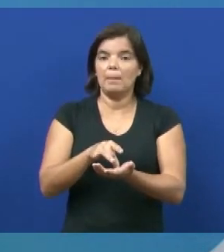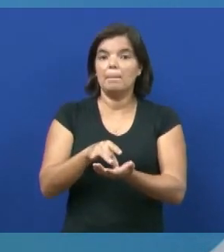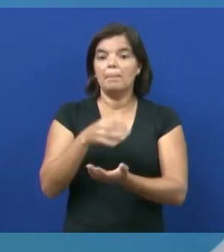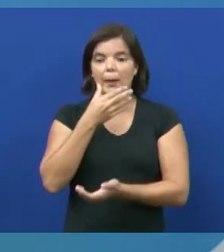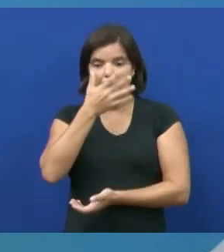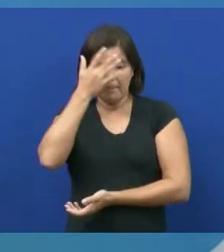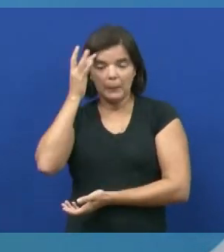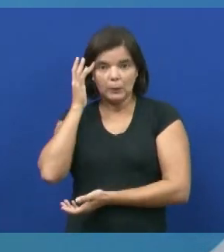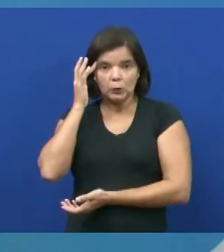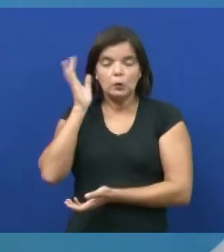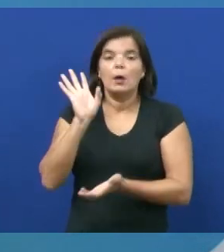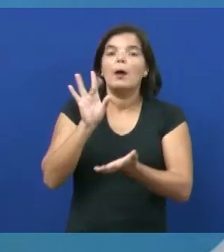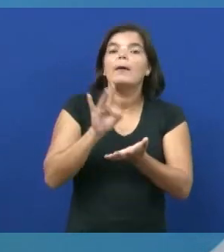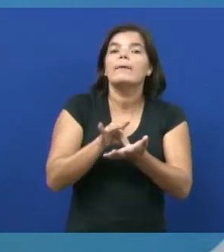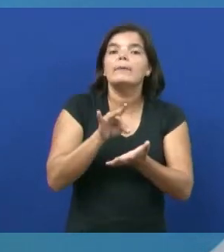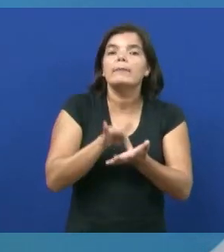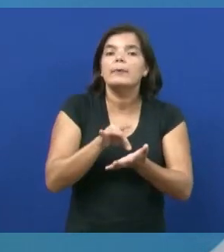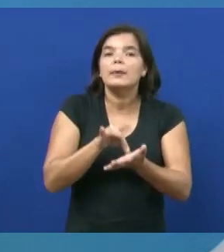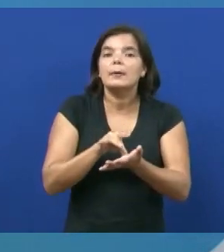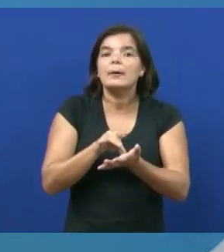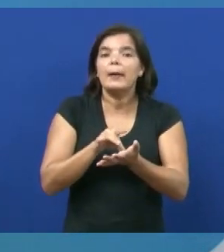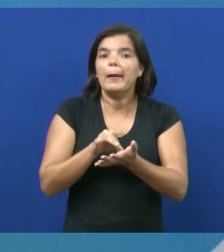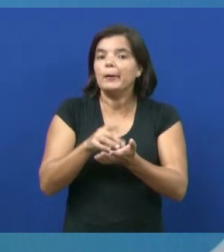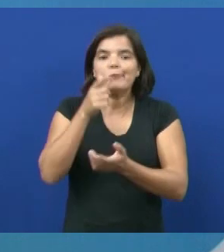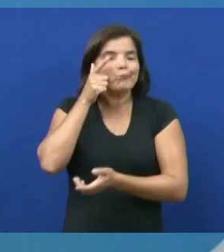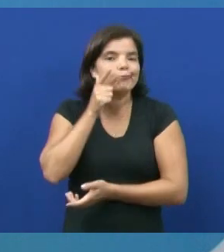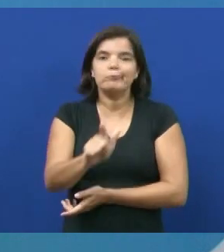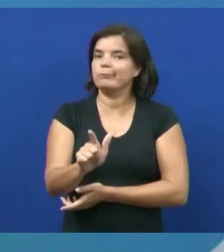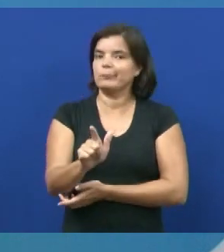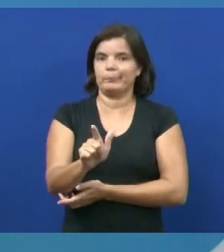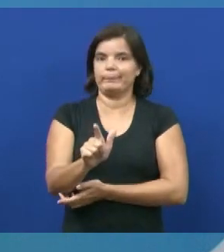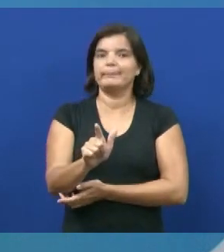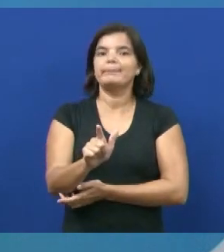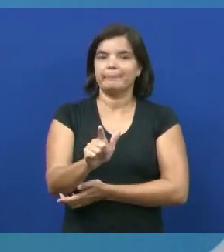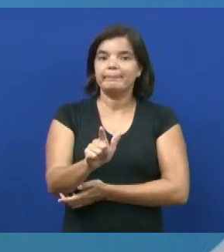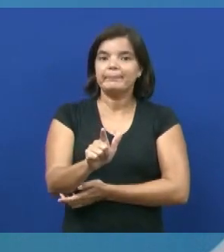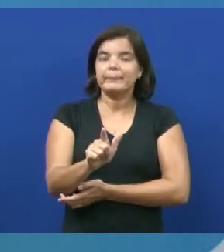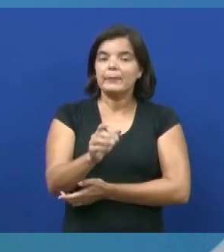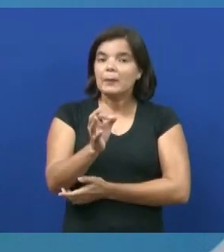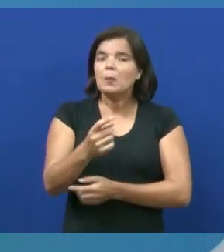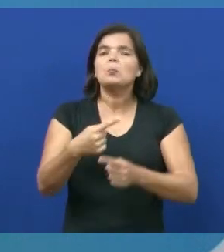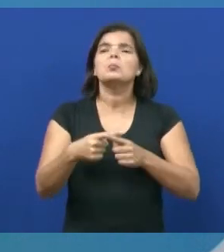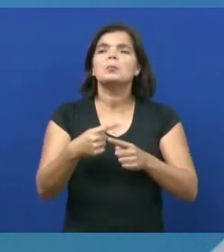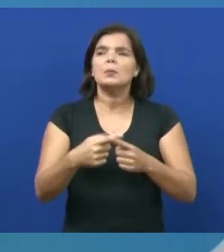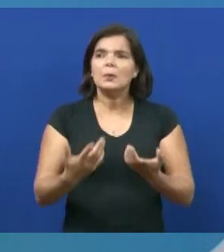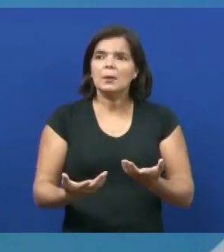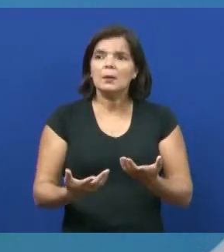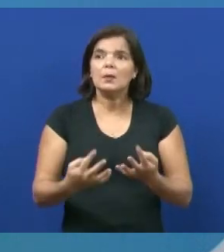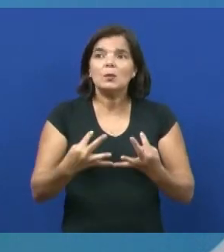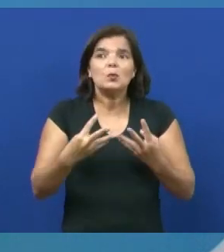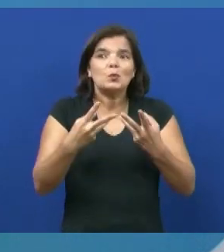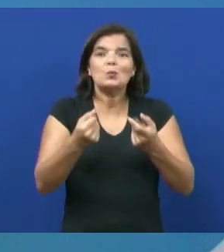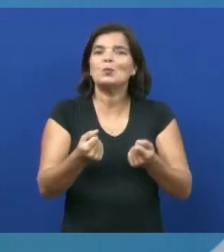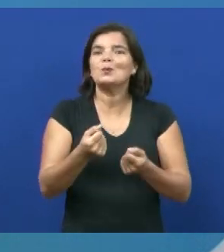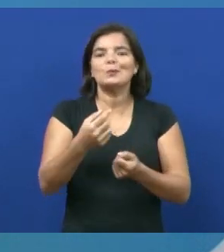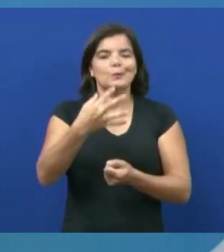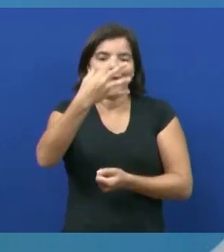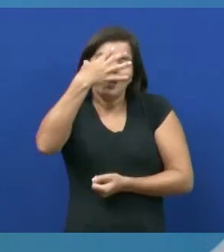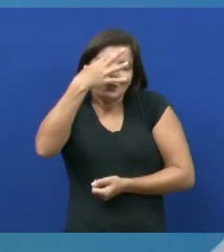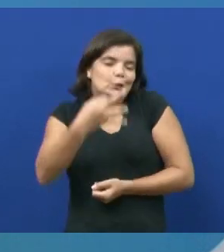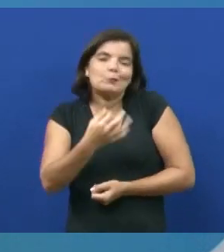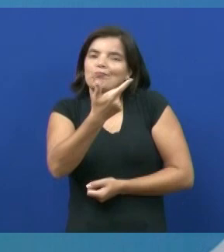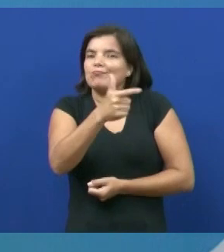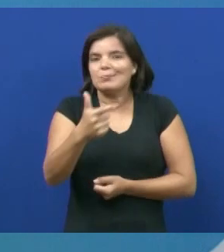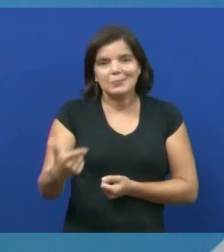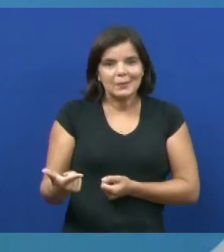ele, a verdade é inalcançável, certo? Por quê? Porque tudo é incerto,